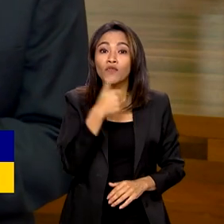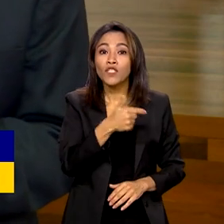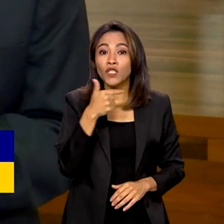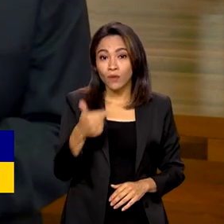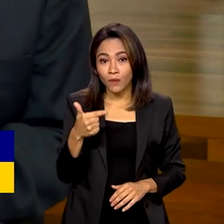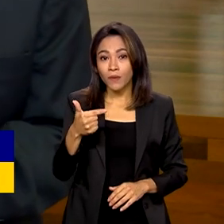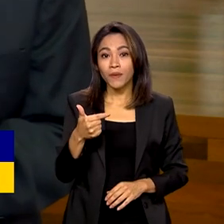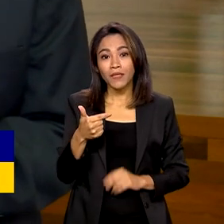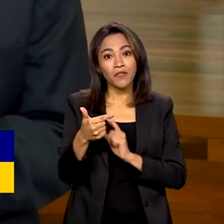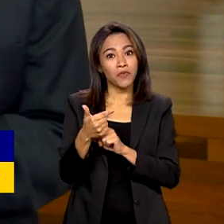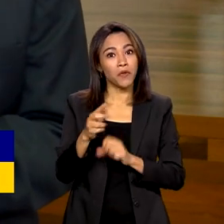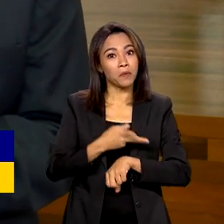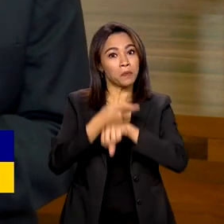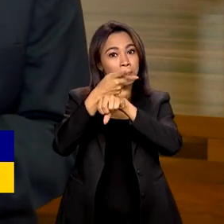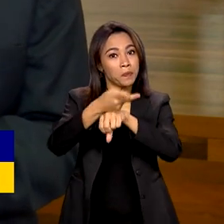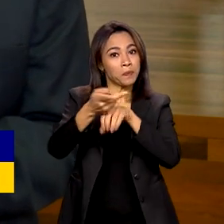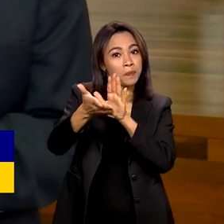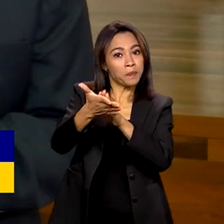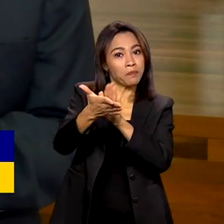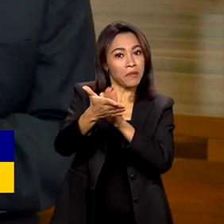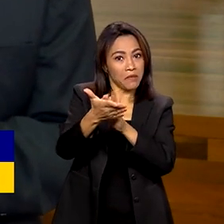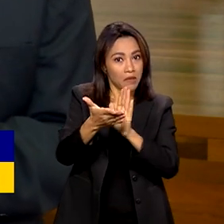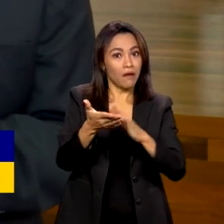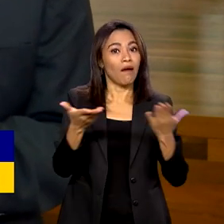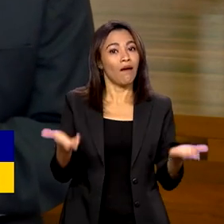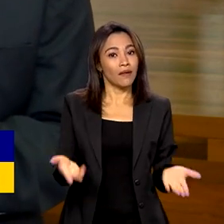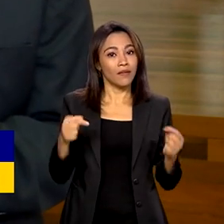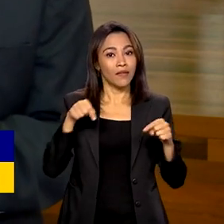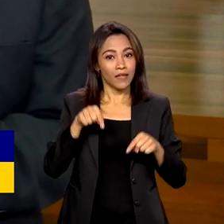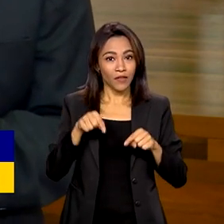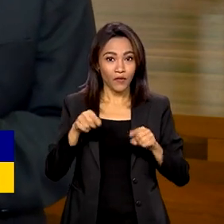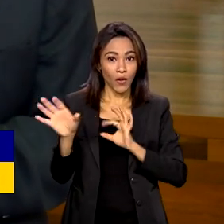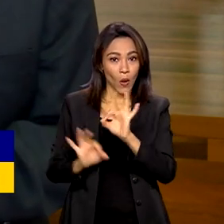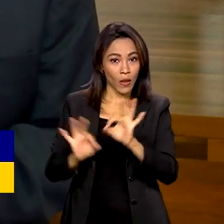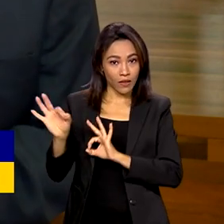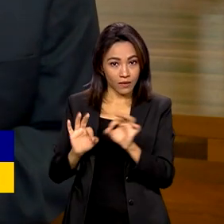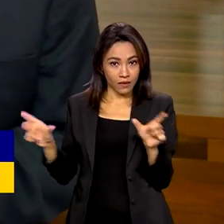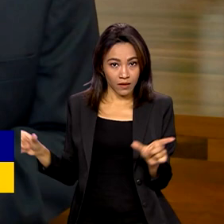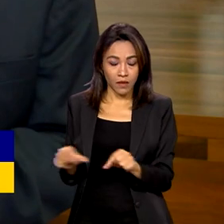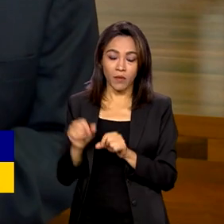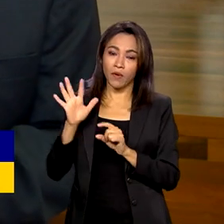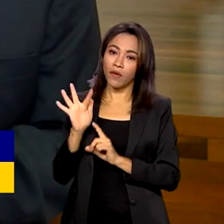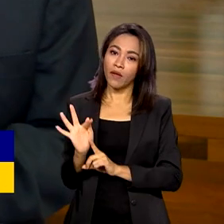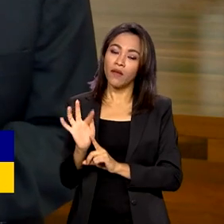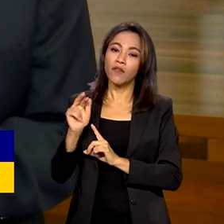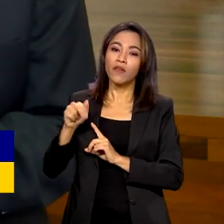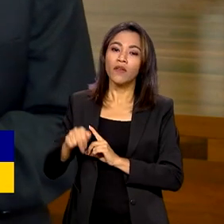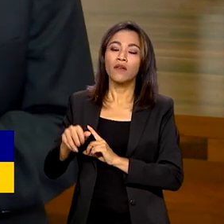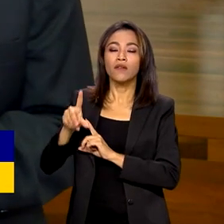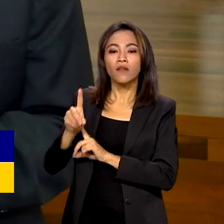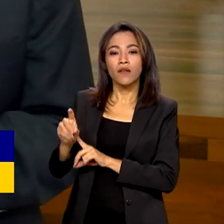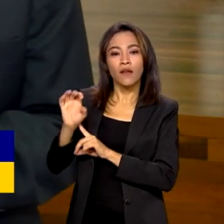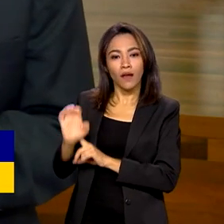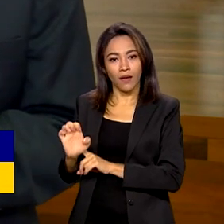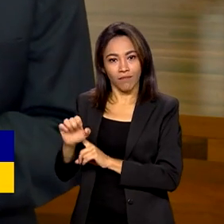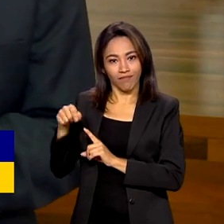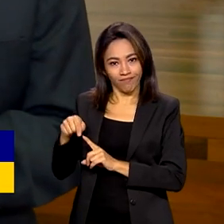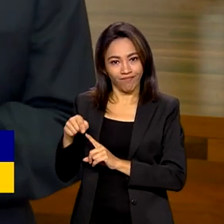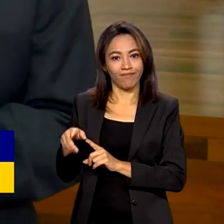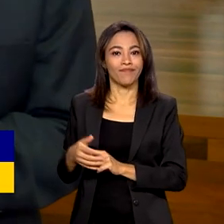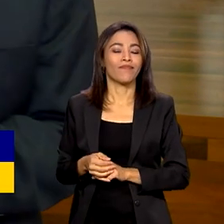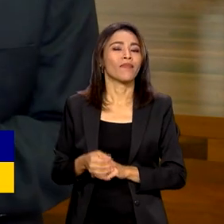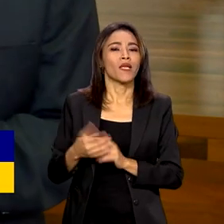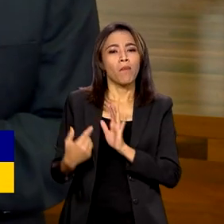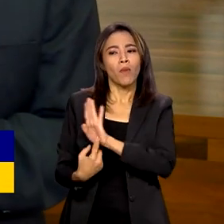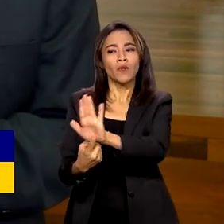na jornada da alimentação escolar promovida pelo FNDE o Fundo Nacional de Desenvolvimento da Educação além